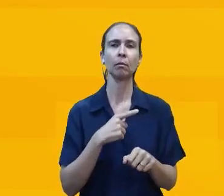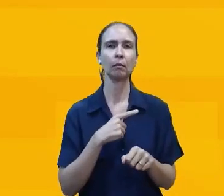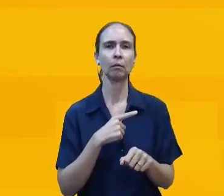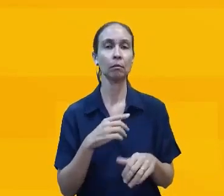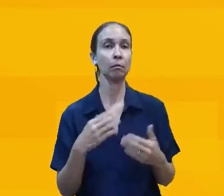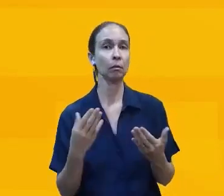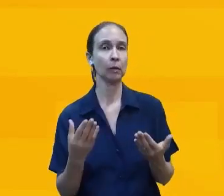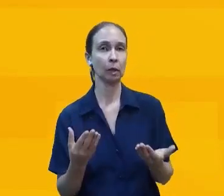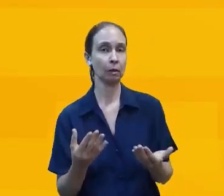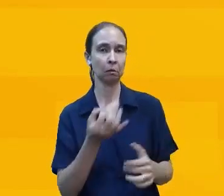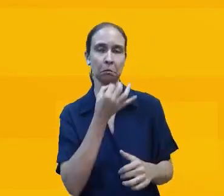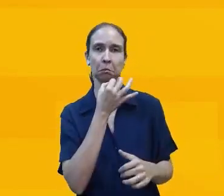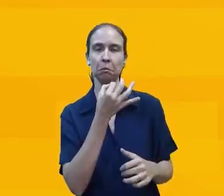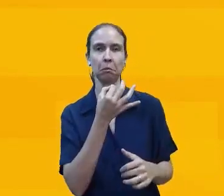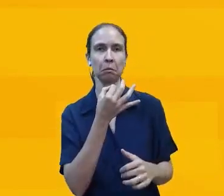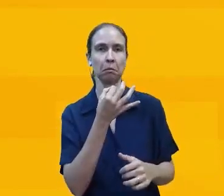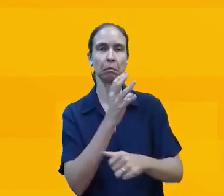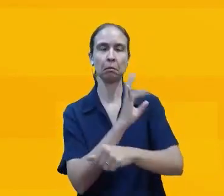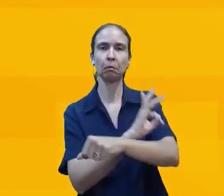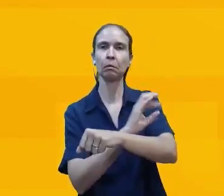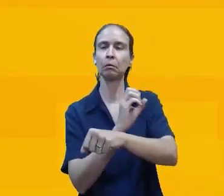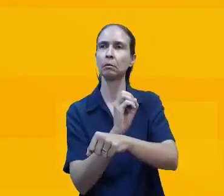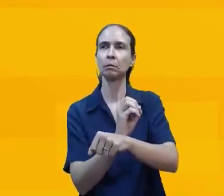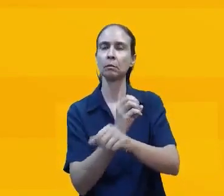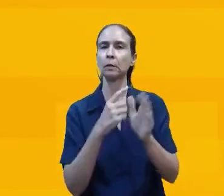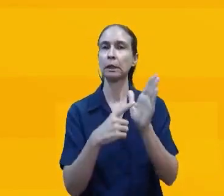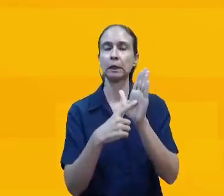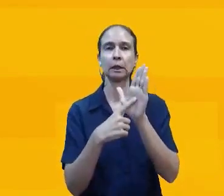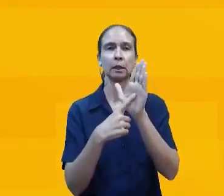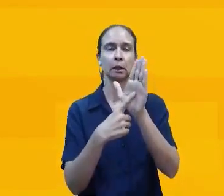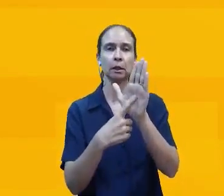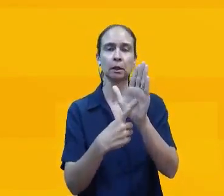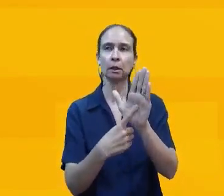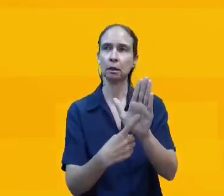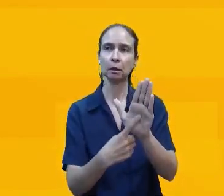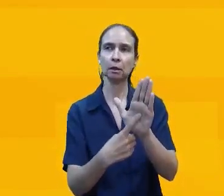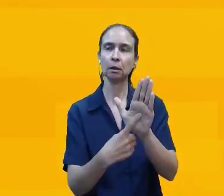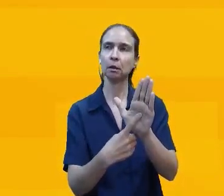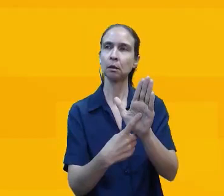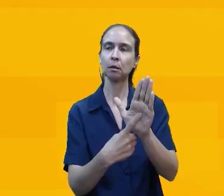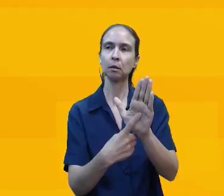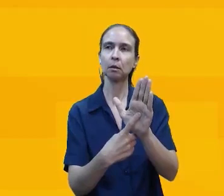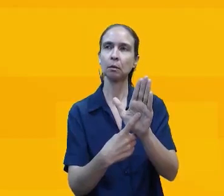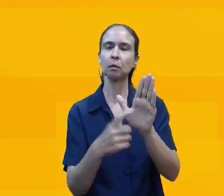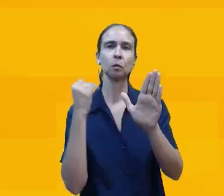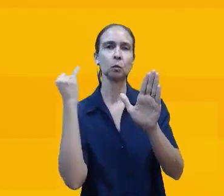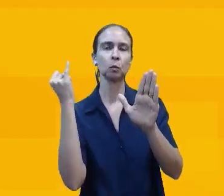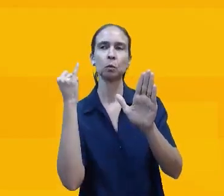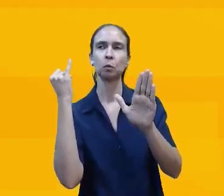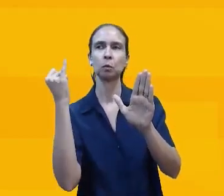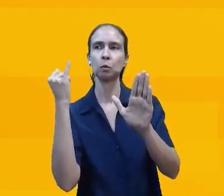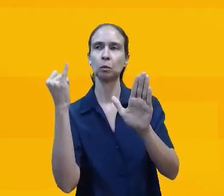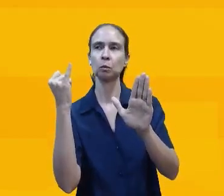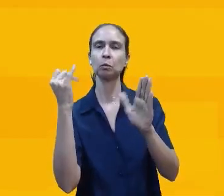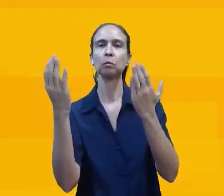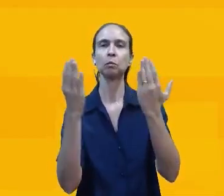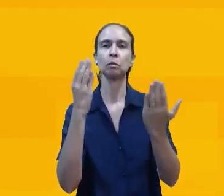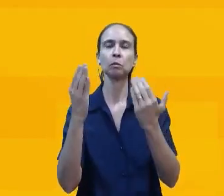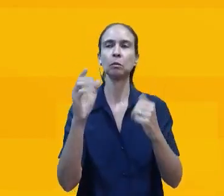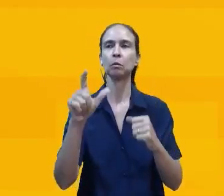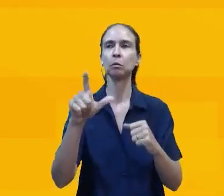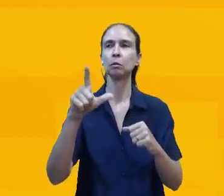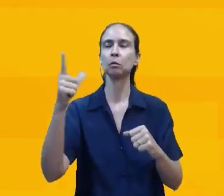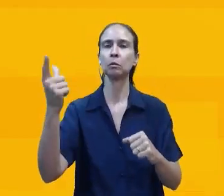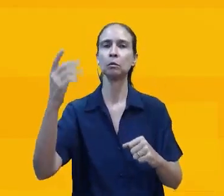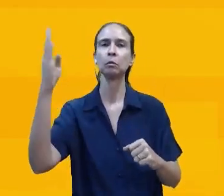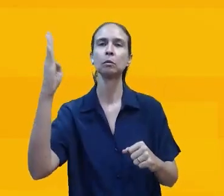o Tocantins como um exemplo para o país. A produção integrada que a gente desenvolveu com vocês aí no